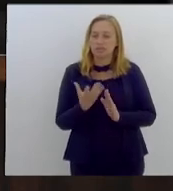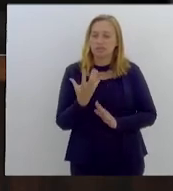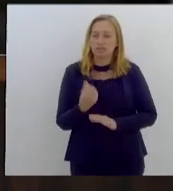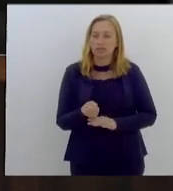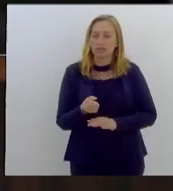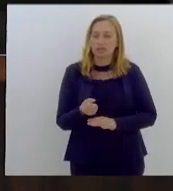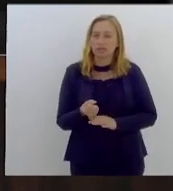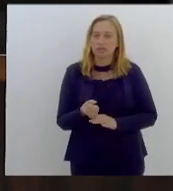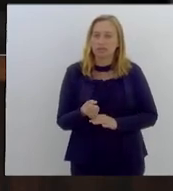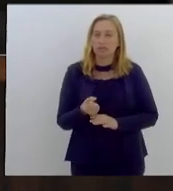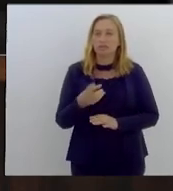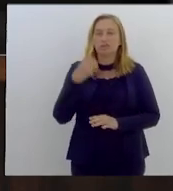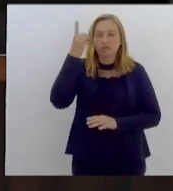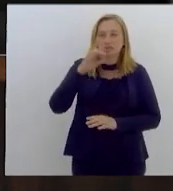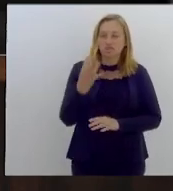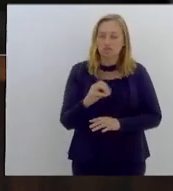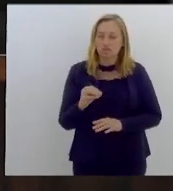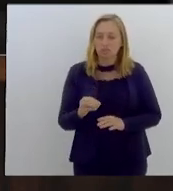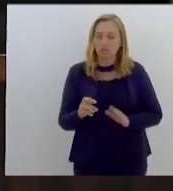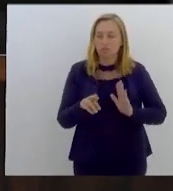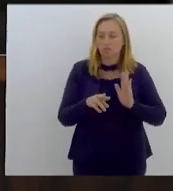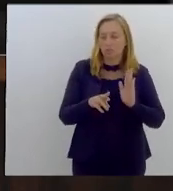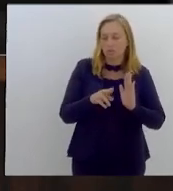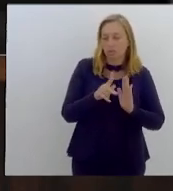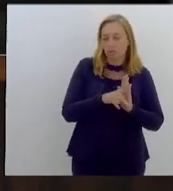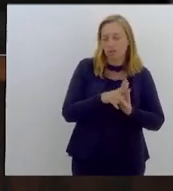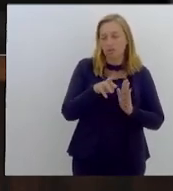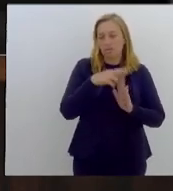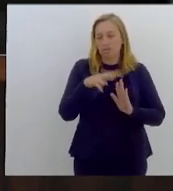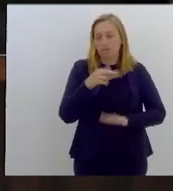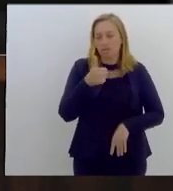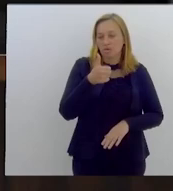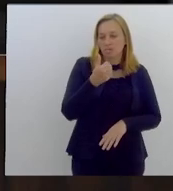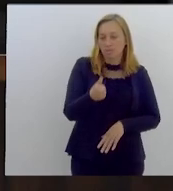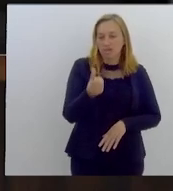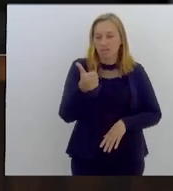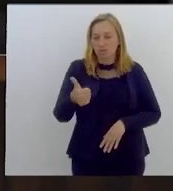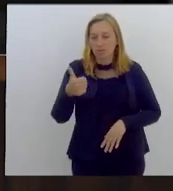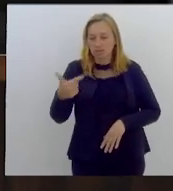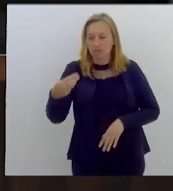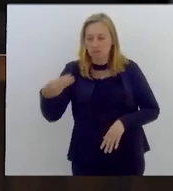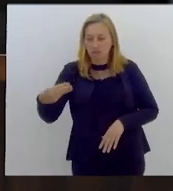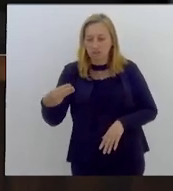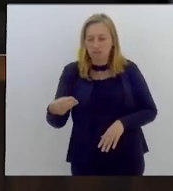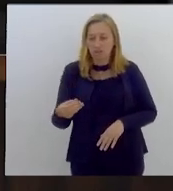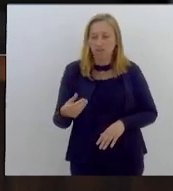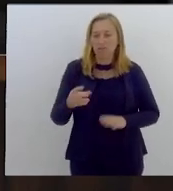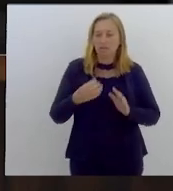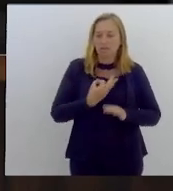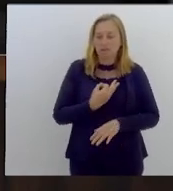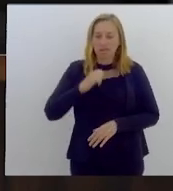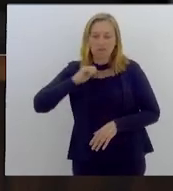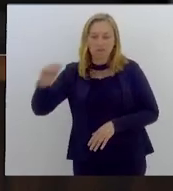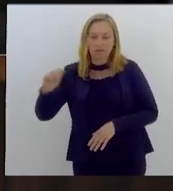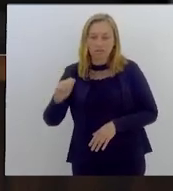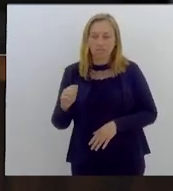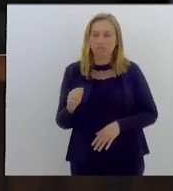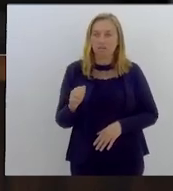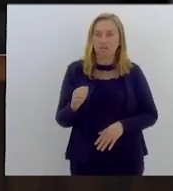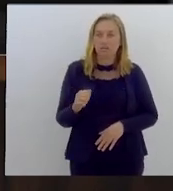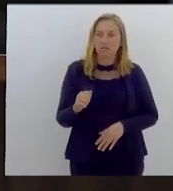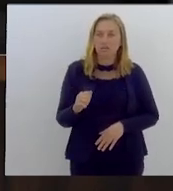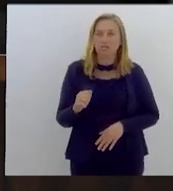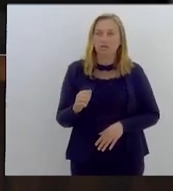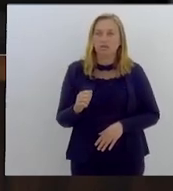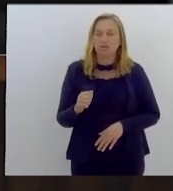favorável, relator deputado Chico Machado. Projeto de resolução 1633-22, de autoria do deputado Coronel Jairo, concede medalha Tiradentes, respectivo diploma, o